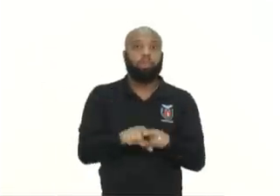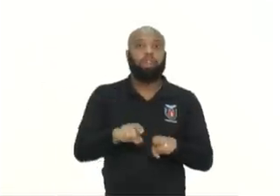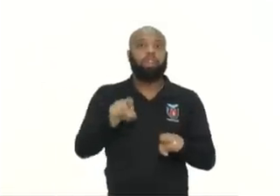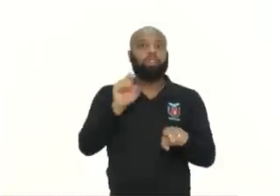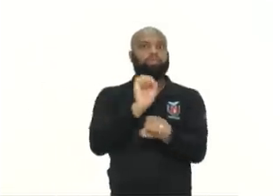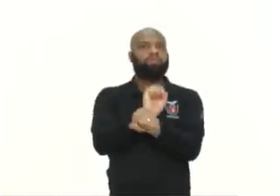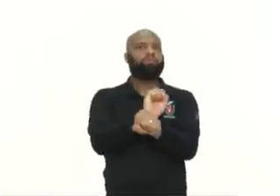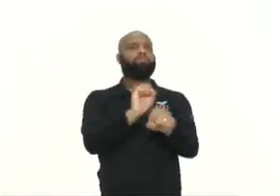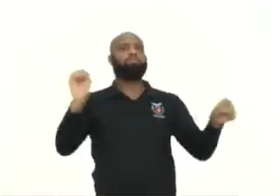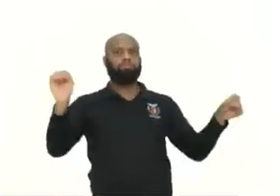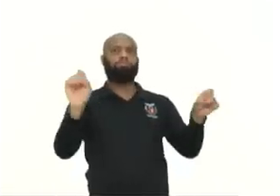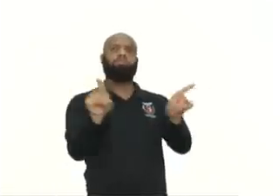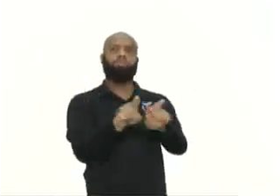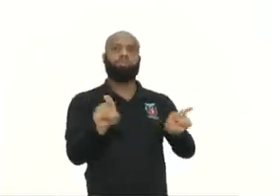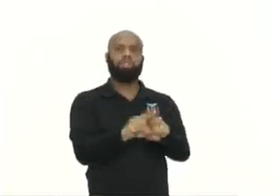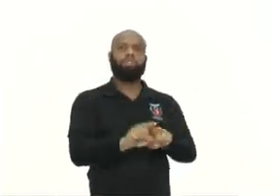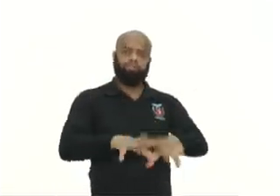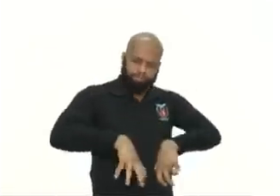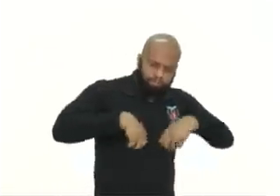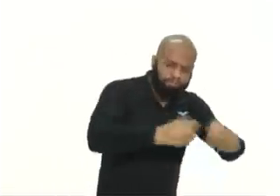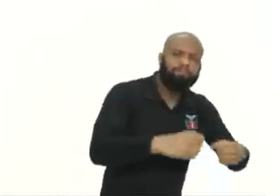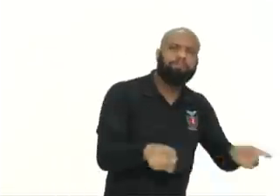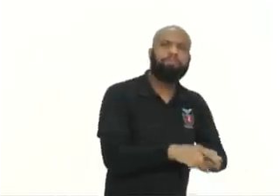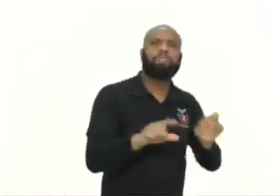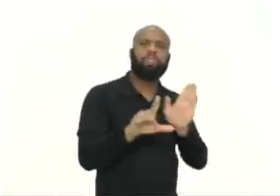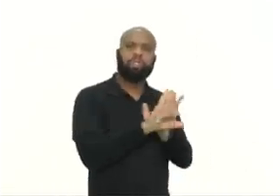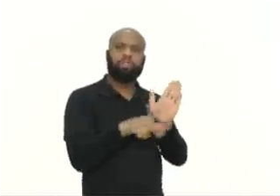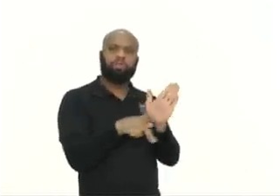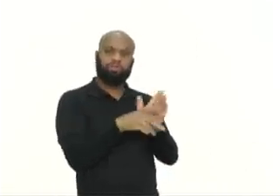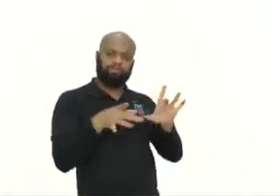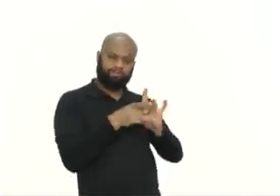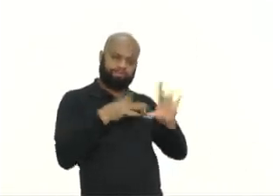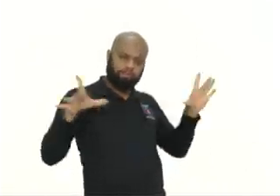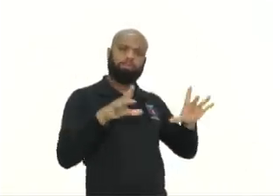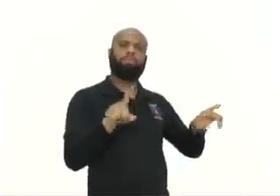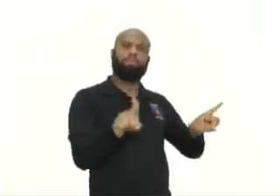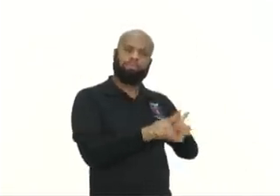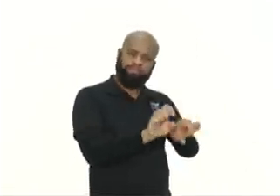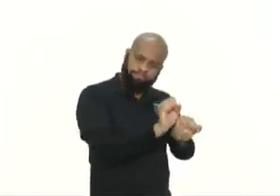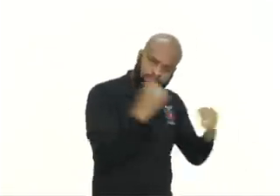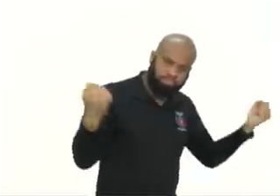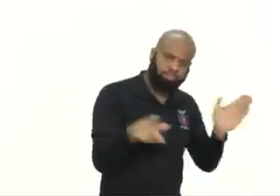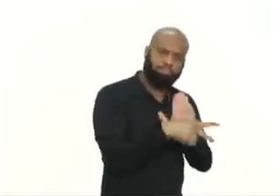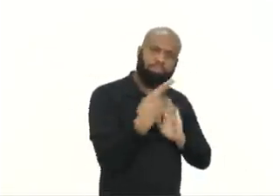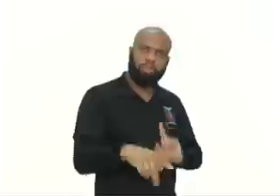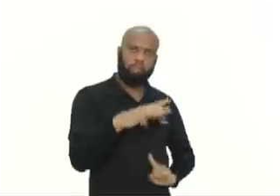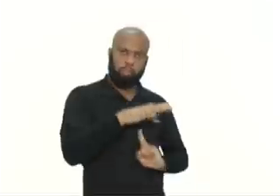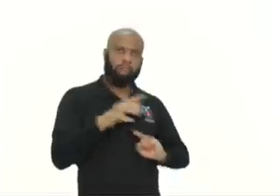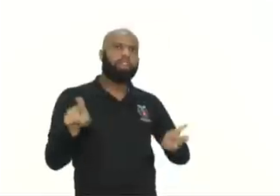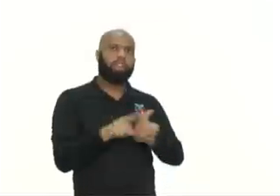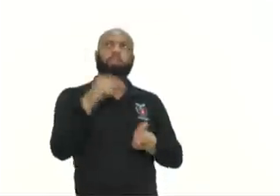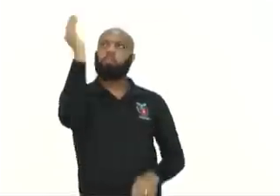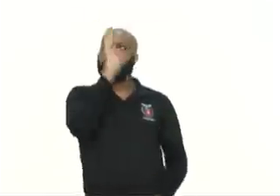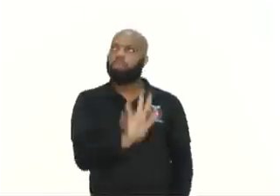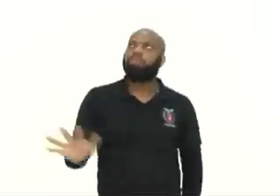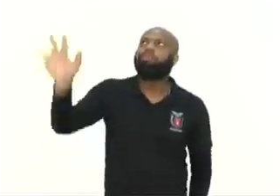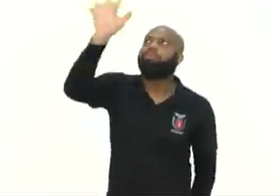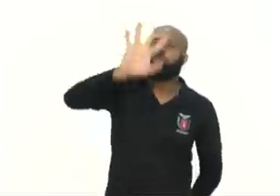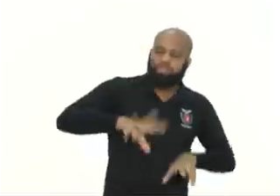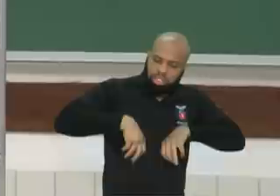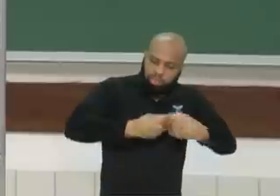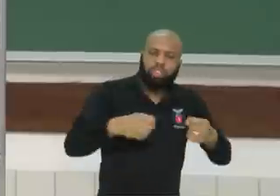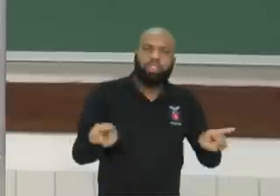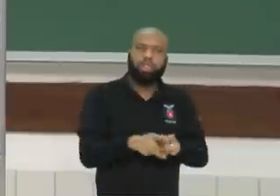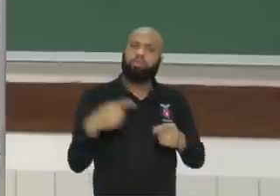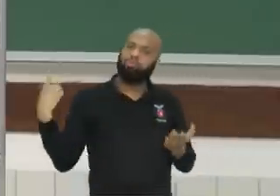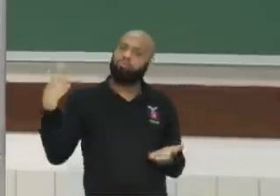abolicionista convicto, defendia as leis abolicionistas aqui no Paraná e, consequentemente, no Brasil todo, e ele